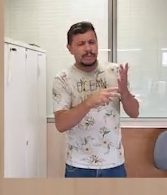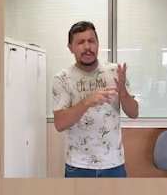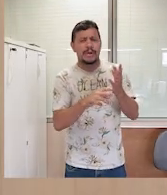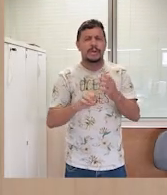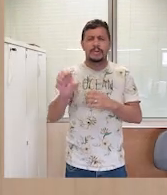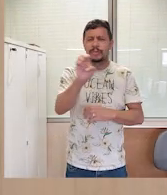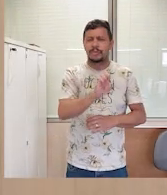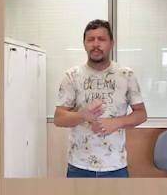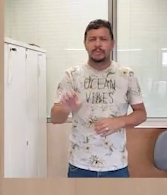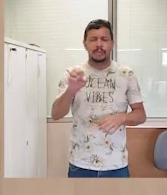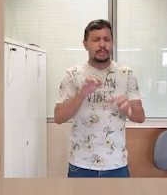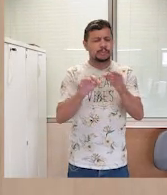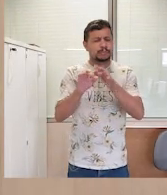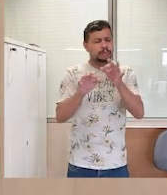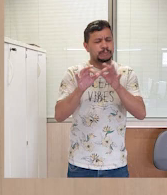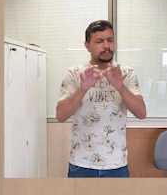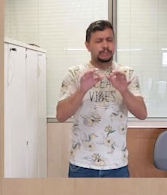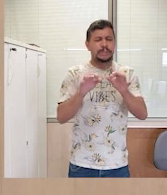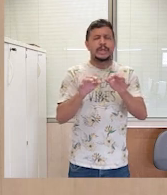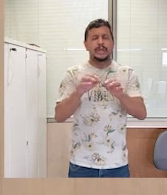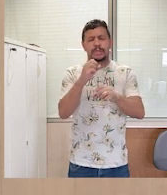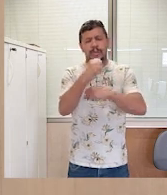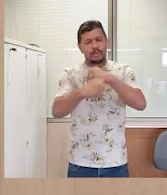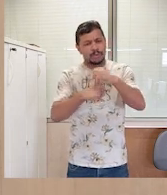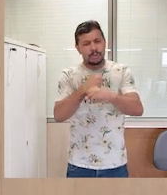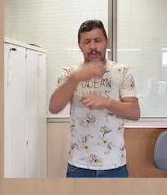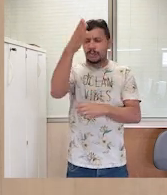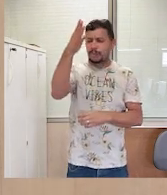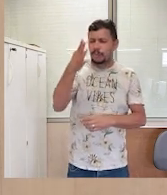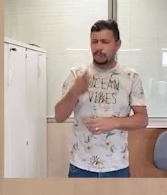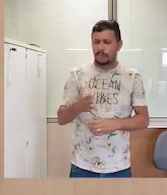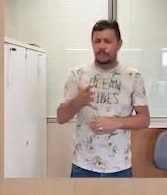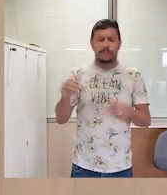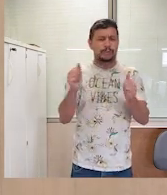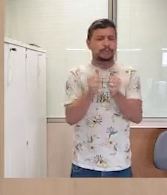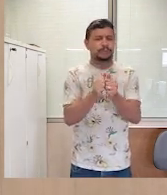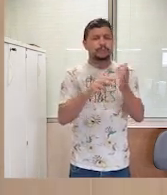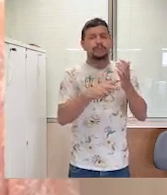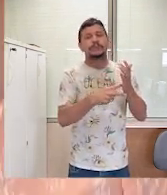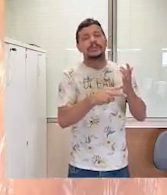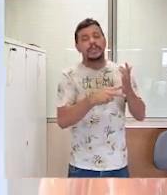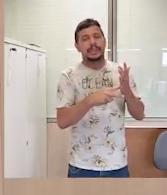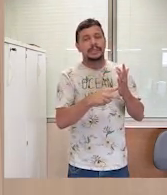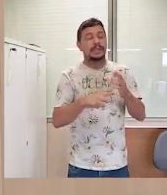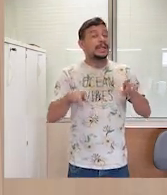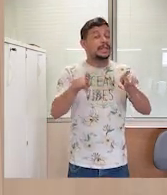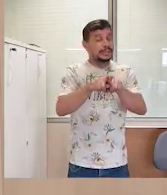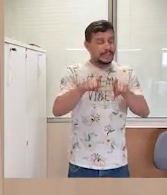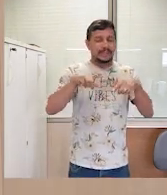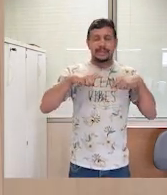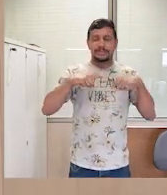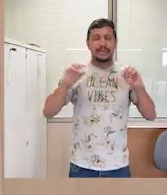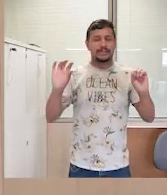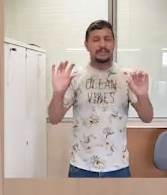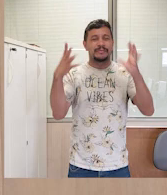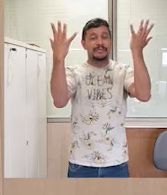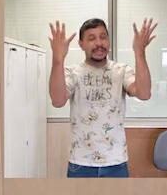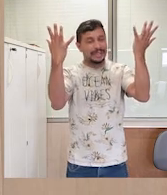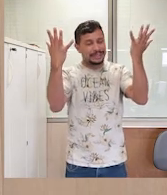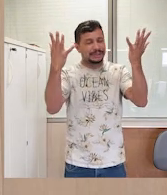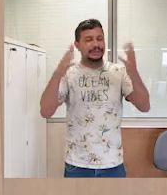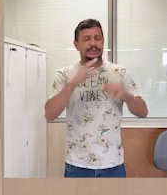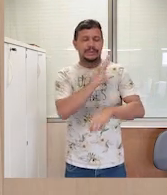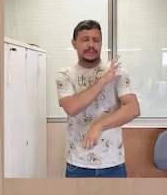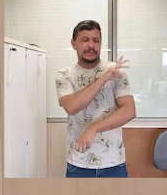de Osasco e região organizando o calendário do ano com o apoio do sindicato. E vem celebração por aí,